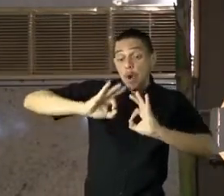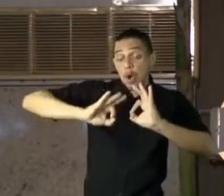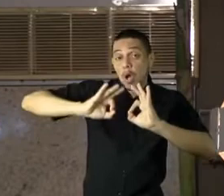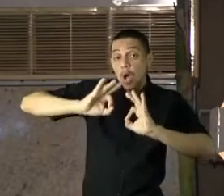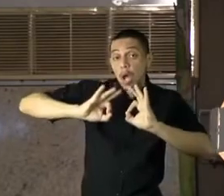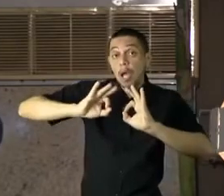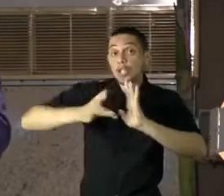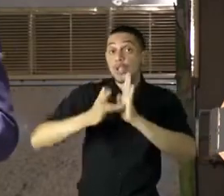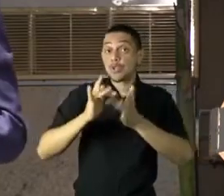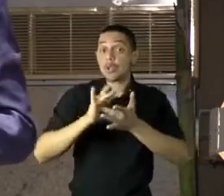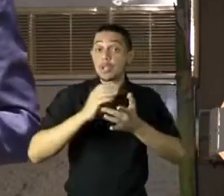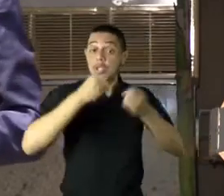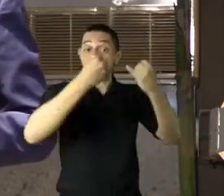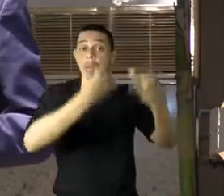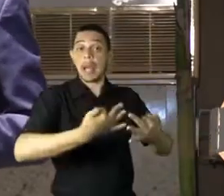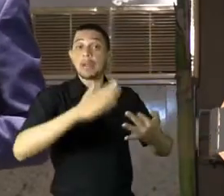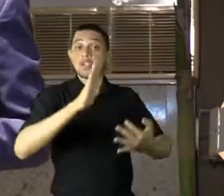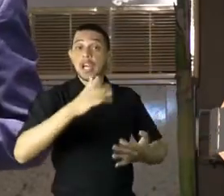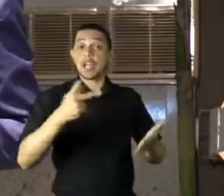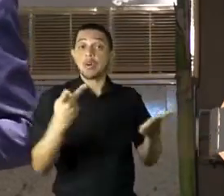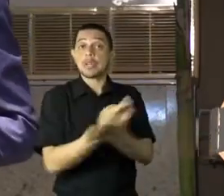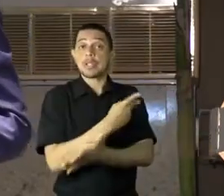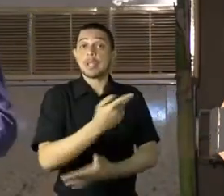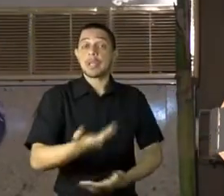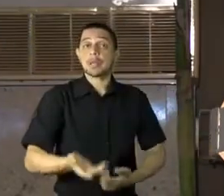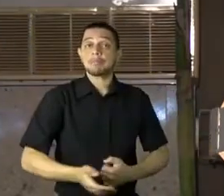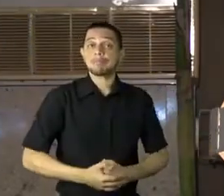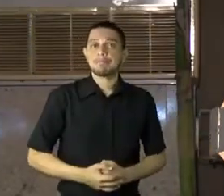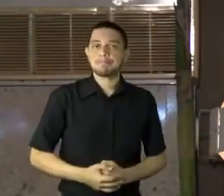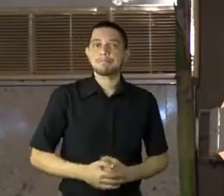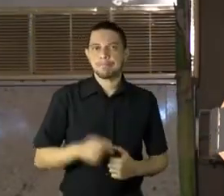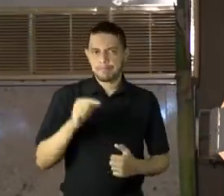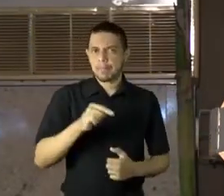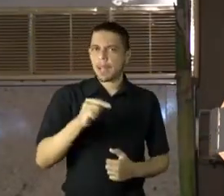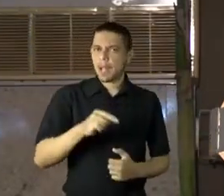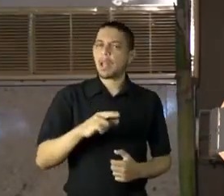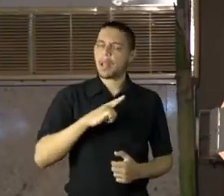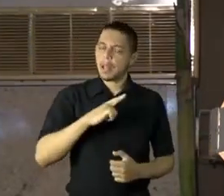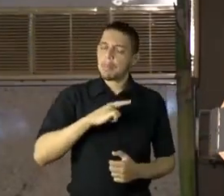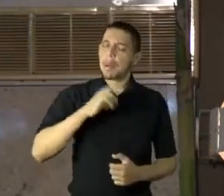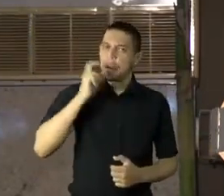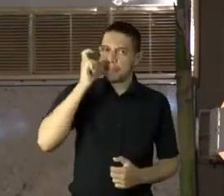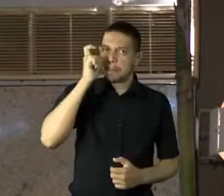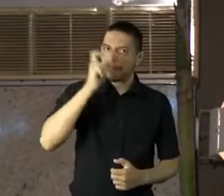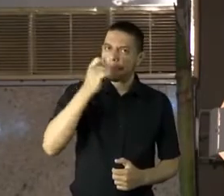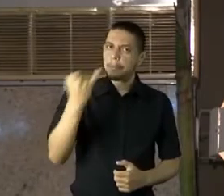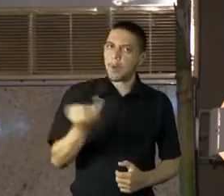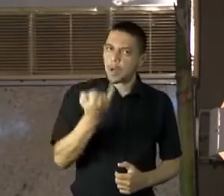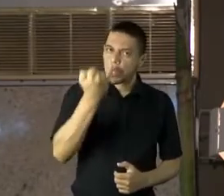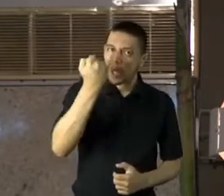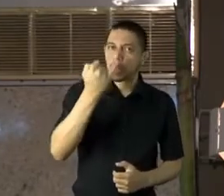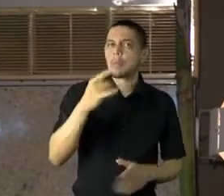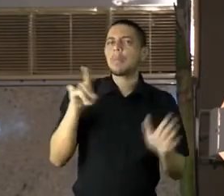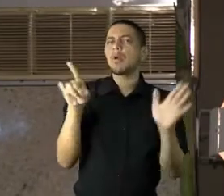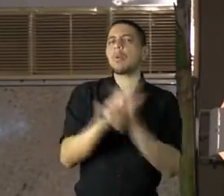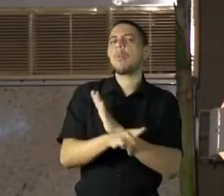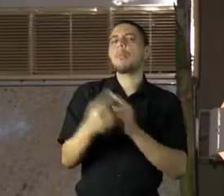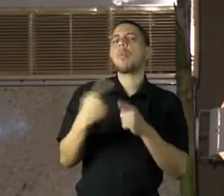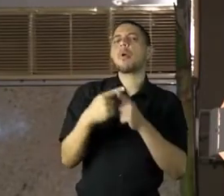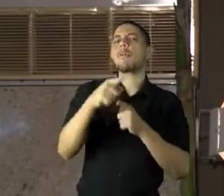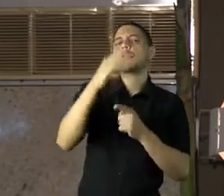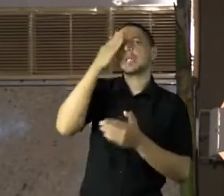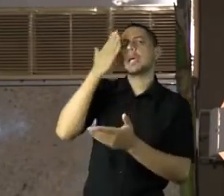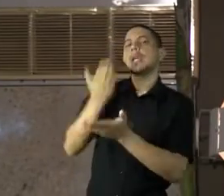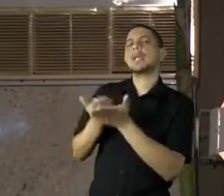já havia dito que aconteceria e sabe meus queridos aí está um ponto importante porque você crê em Jesus eu creio